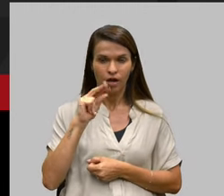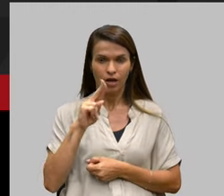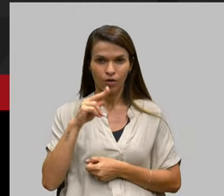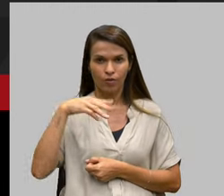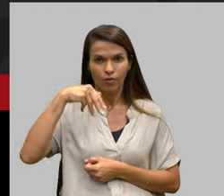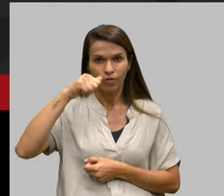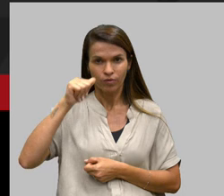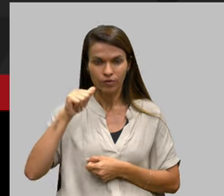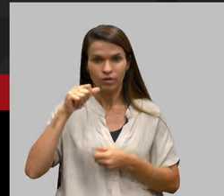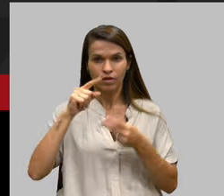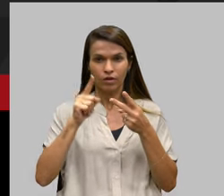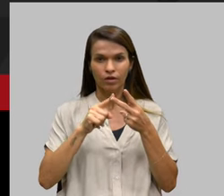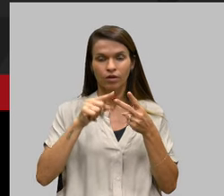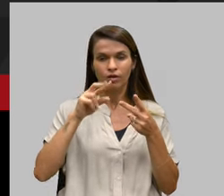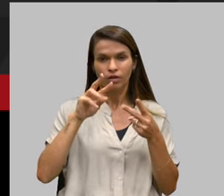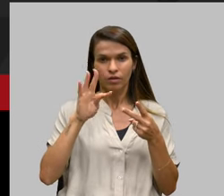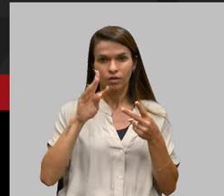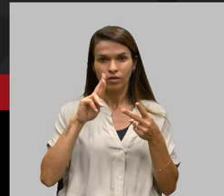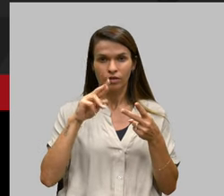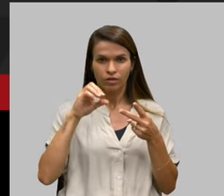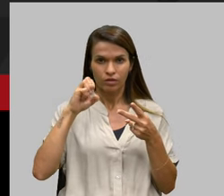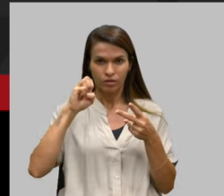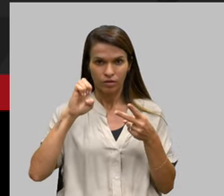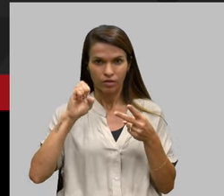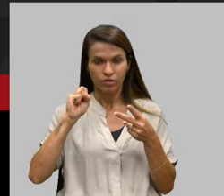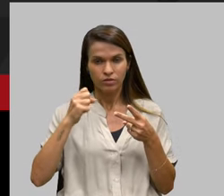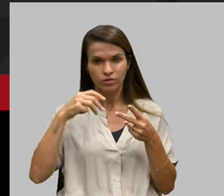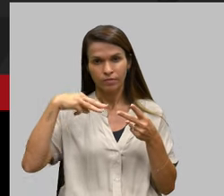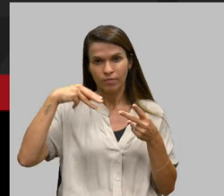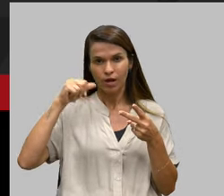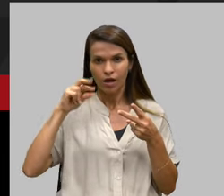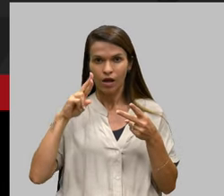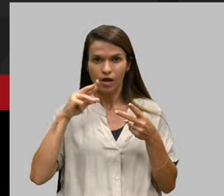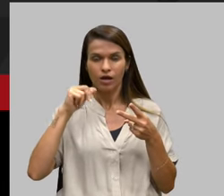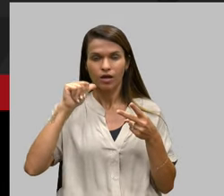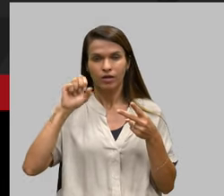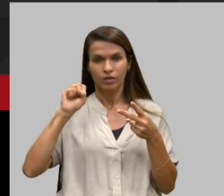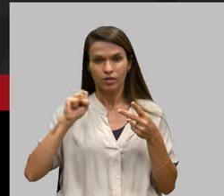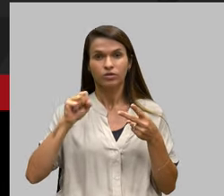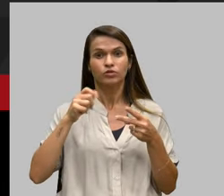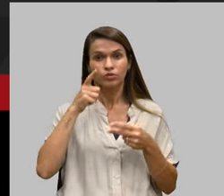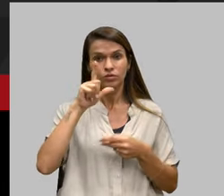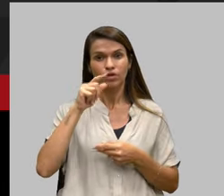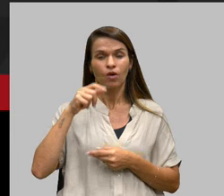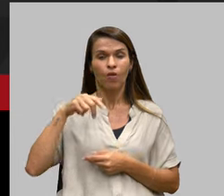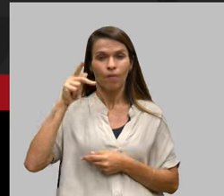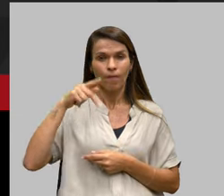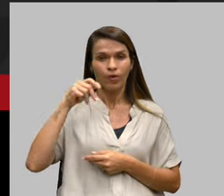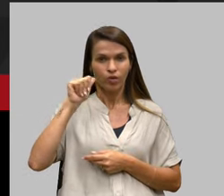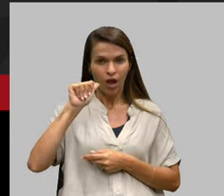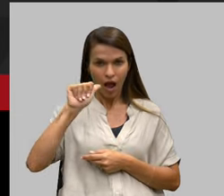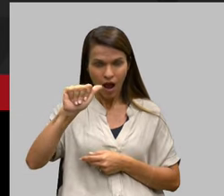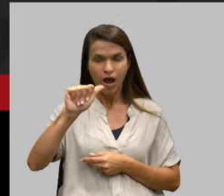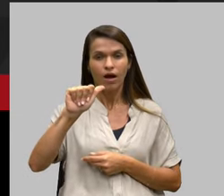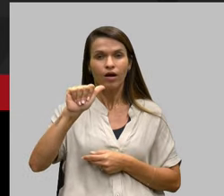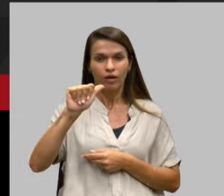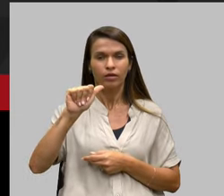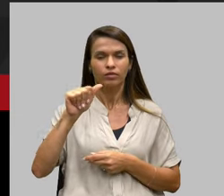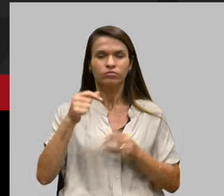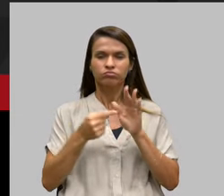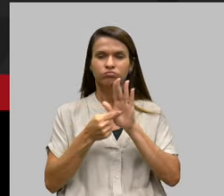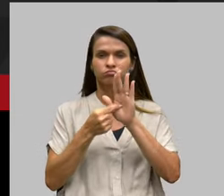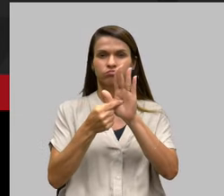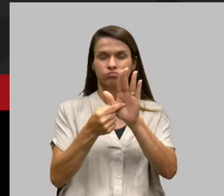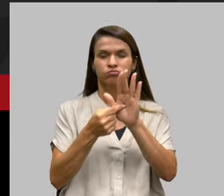Marias de Minas Gerais conseguiram indicador de nota a significa que entre os próprios do mesmo porte eles se destacaram em